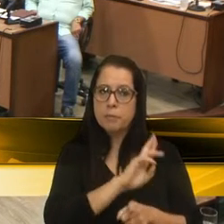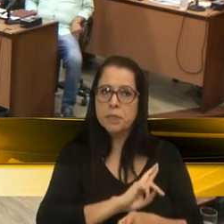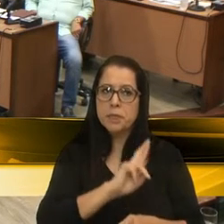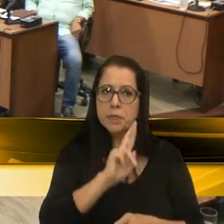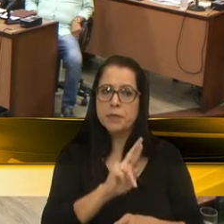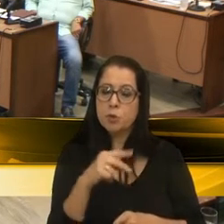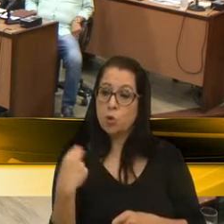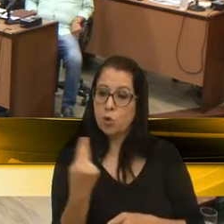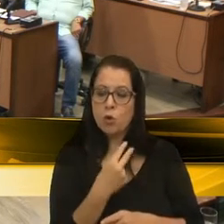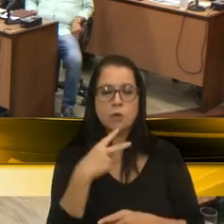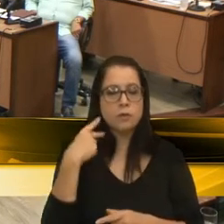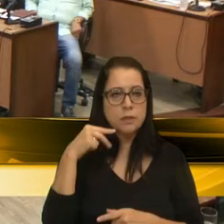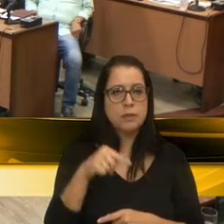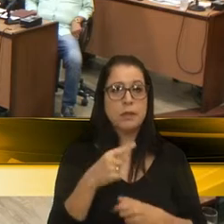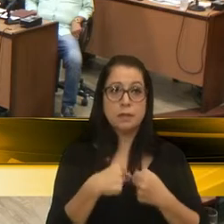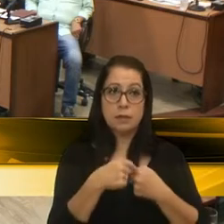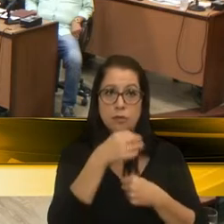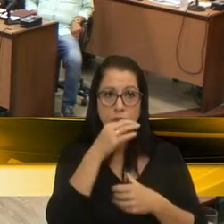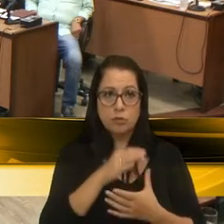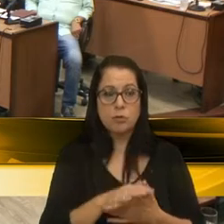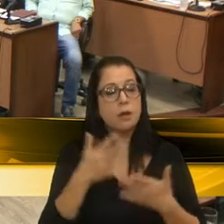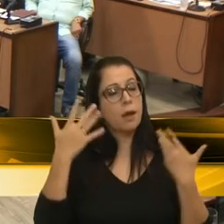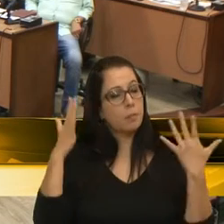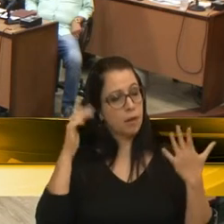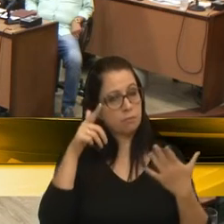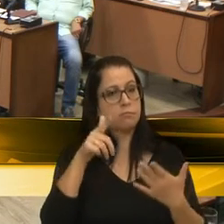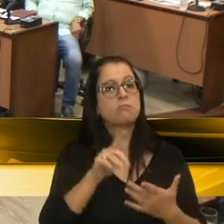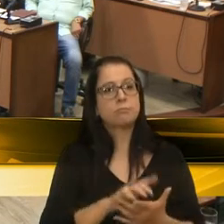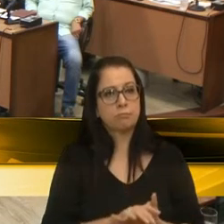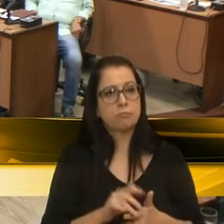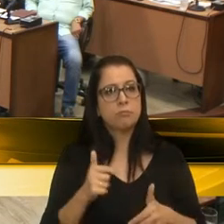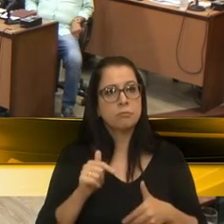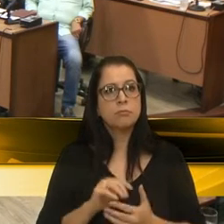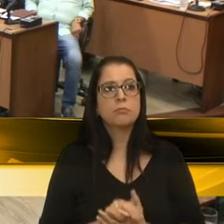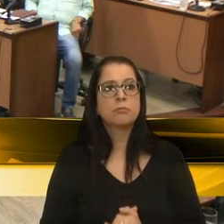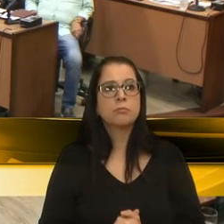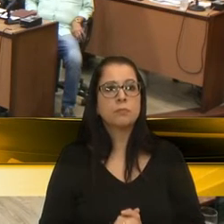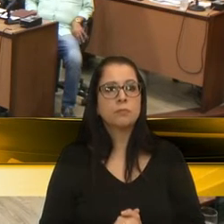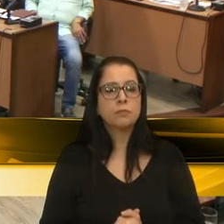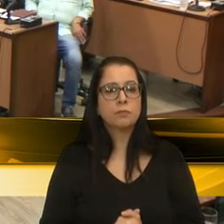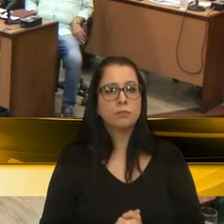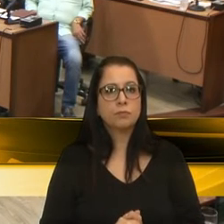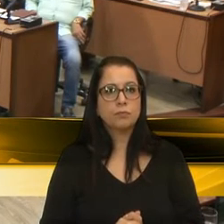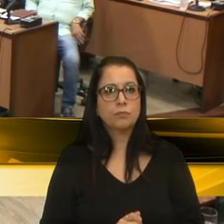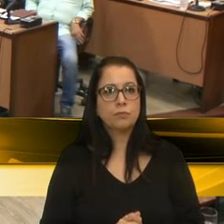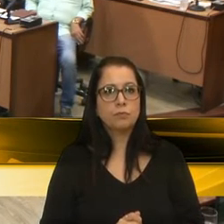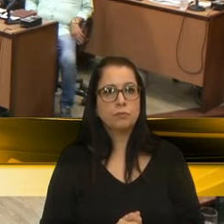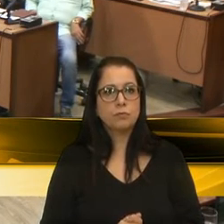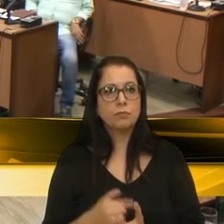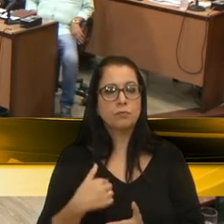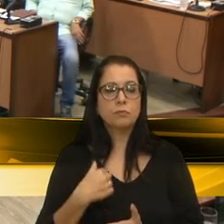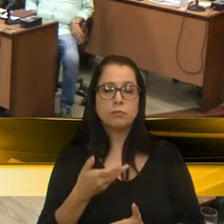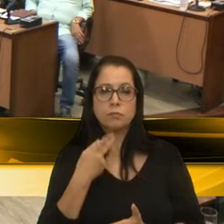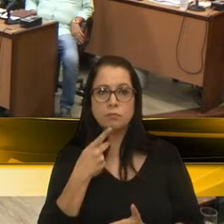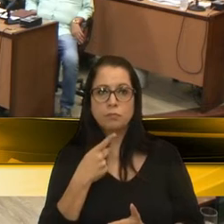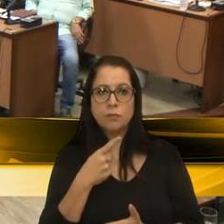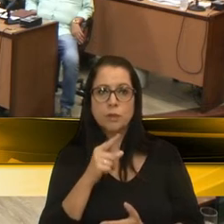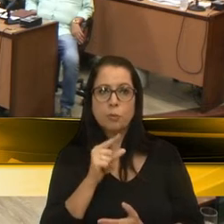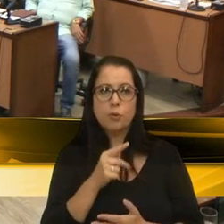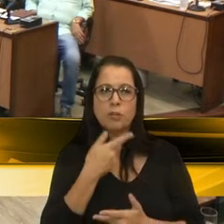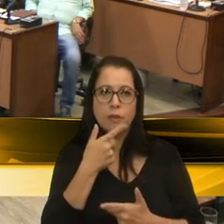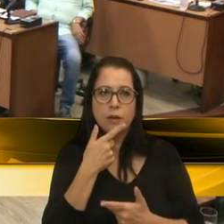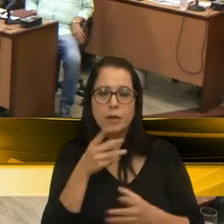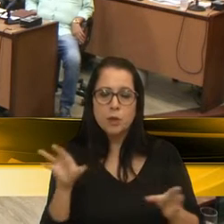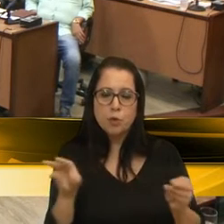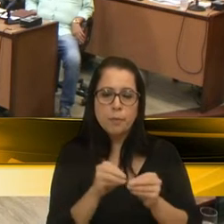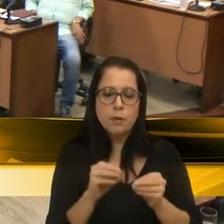representando nós aqui, vereadores da cidade de Caxias do Sul. Parabéns pelo trabalho. E eu quero dizer, em poucas palavras,